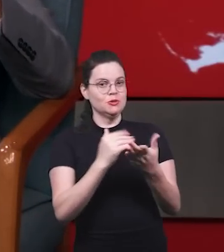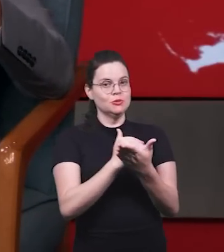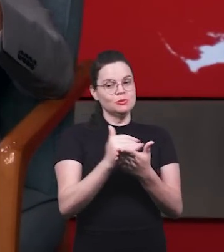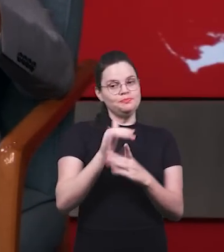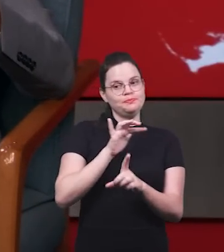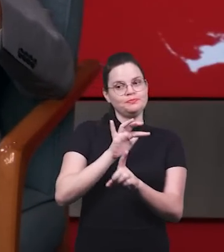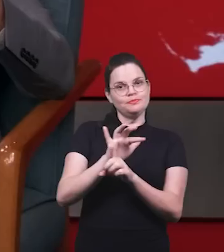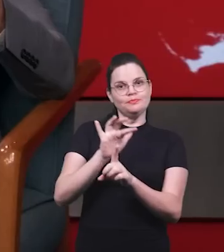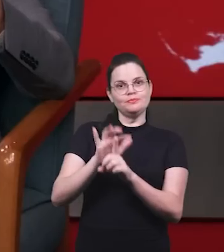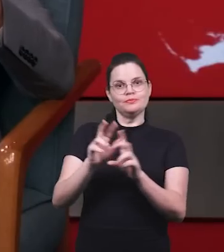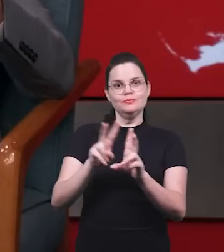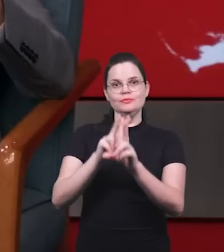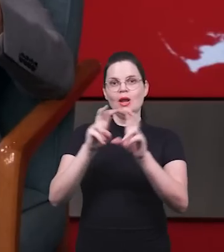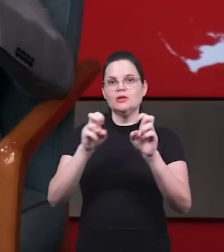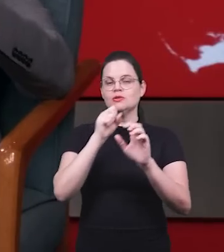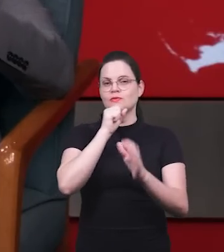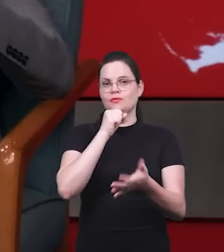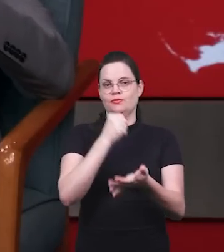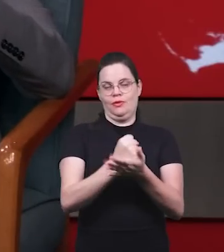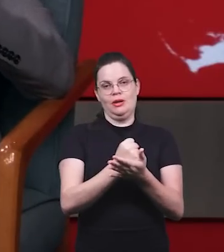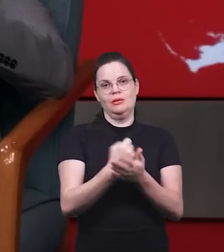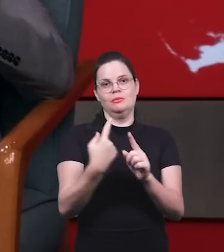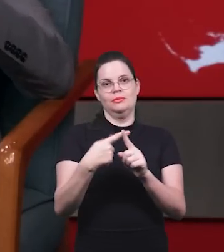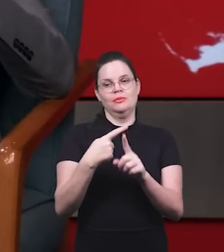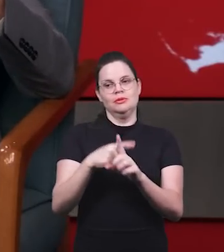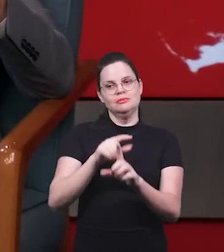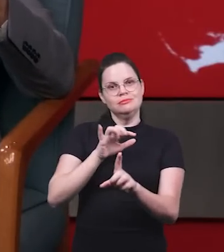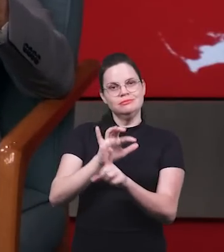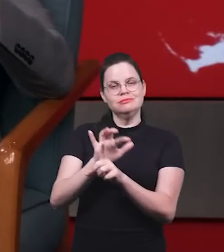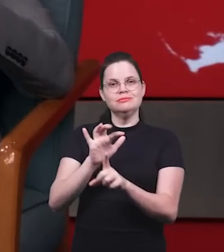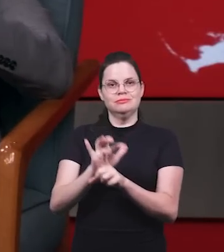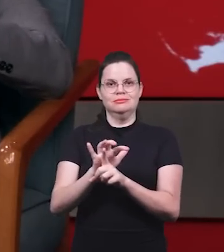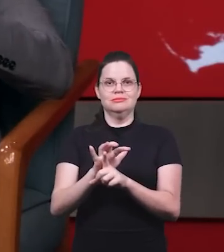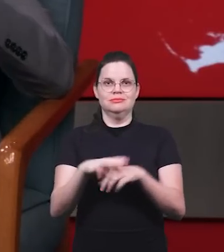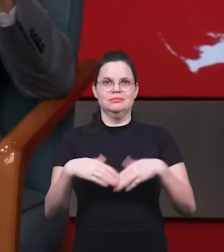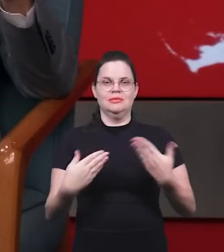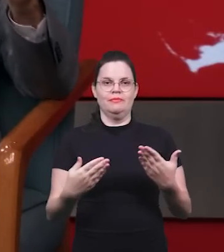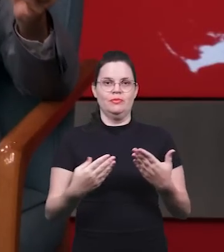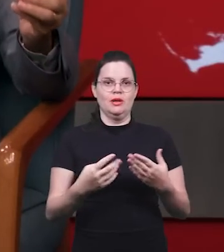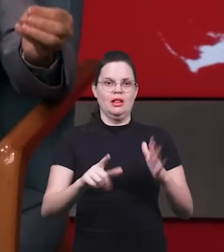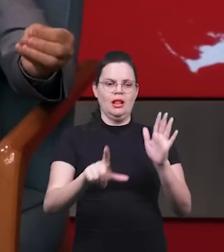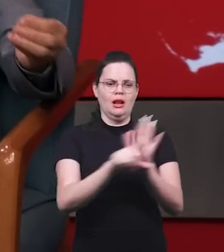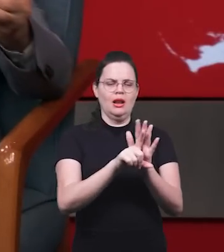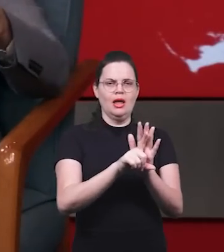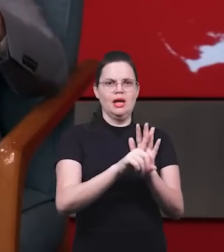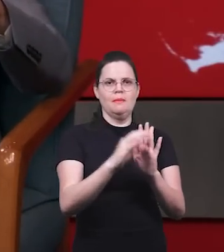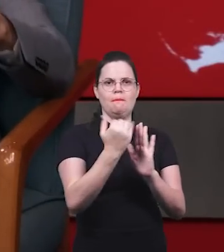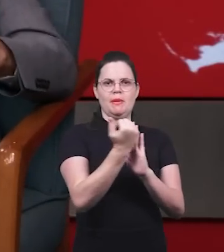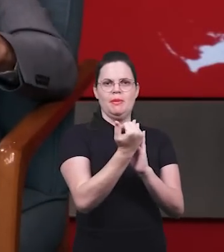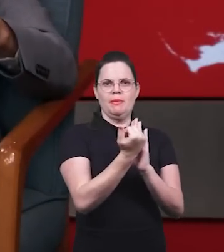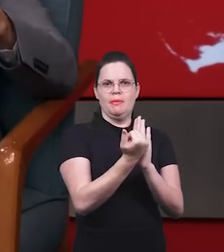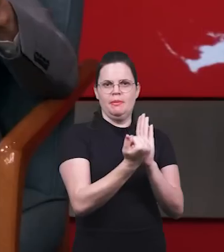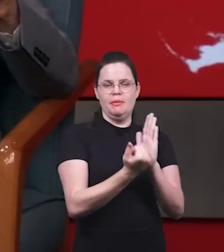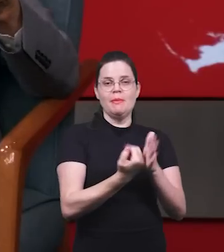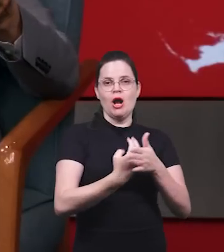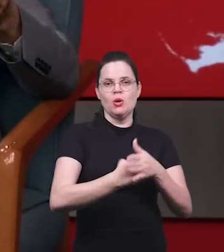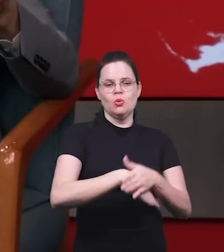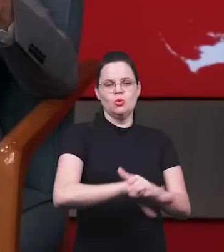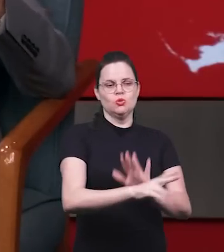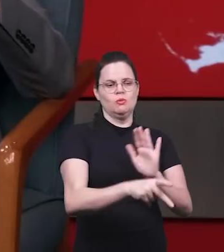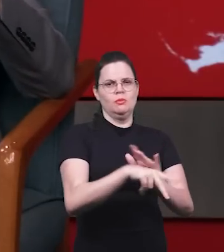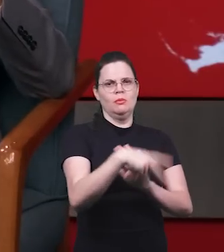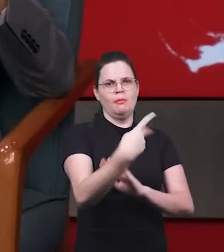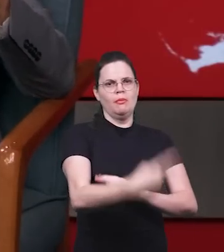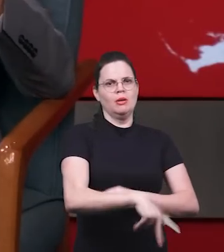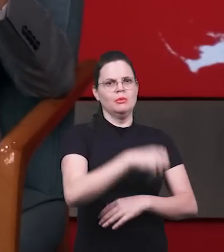com ideias chamadas ideias judaizantes, ou seja, querendo trazer para dentro da igreja